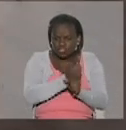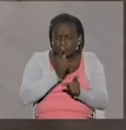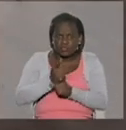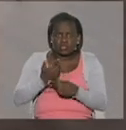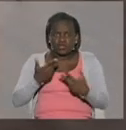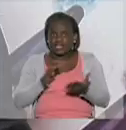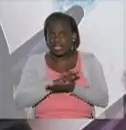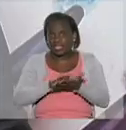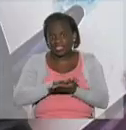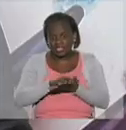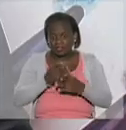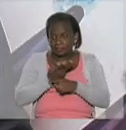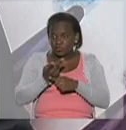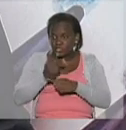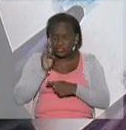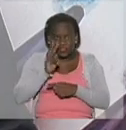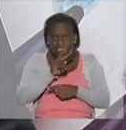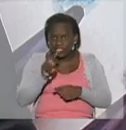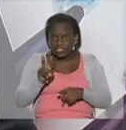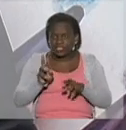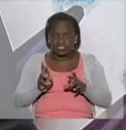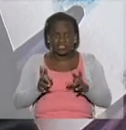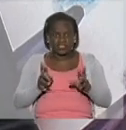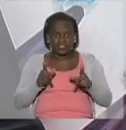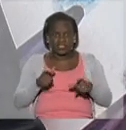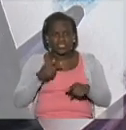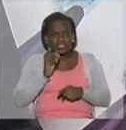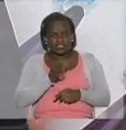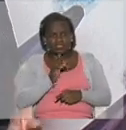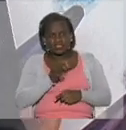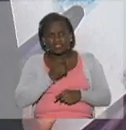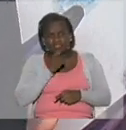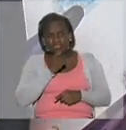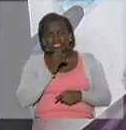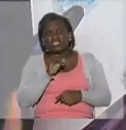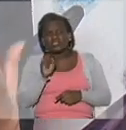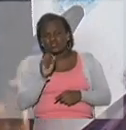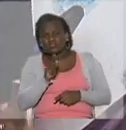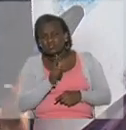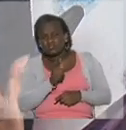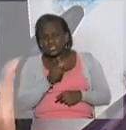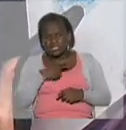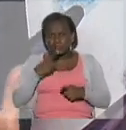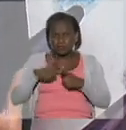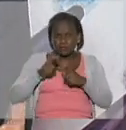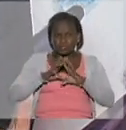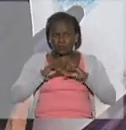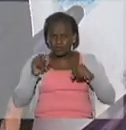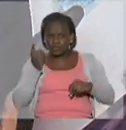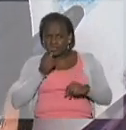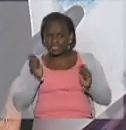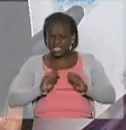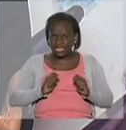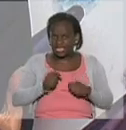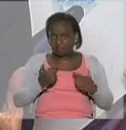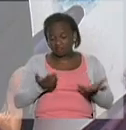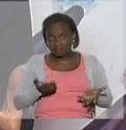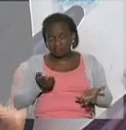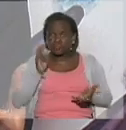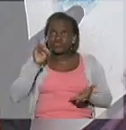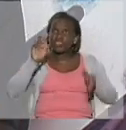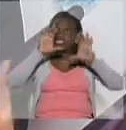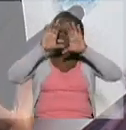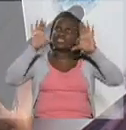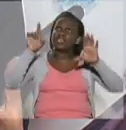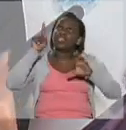né? Descoberto coisas, procurado, E, olhado assim, para uma coisa e falado assim, caramba, o que é isso? Tem uma solução para esse problema?